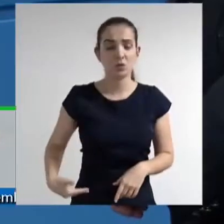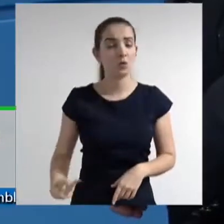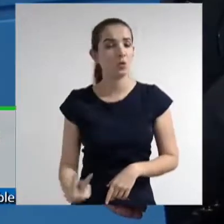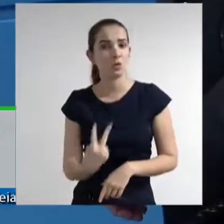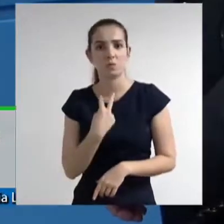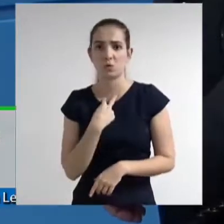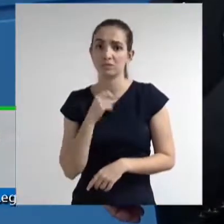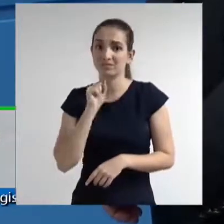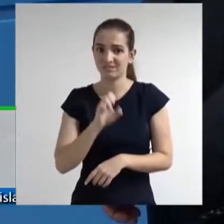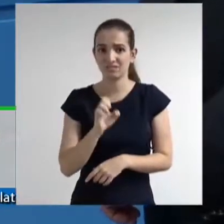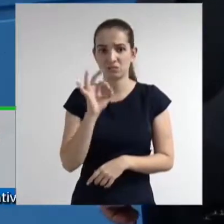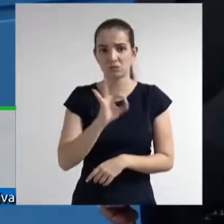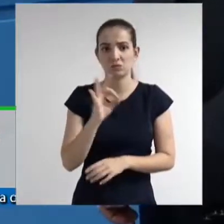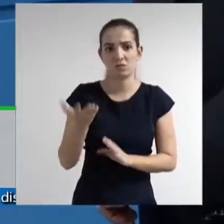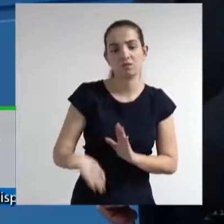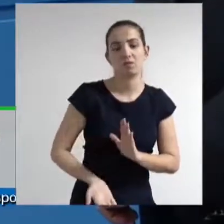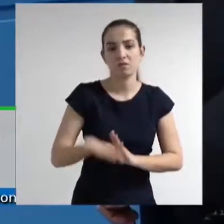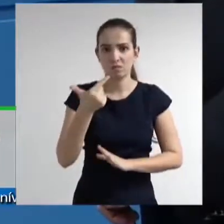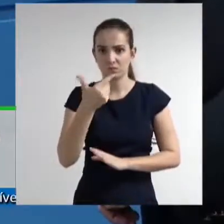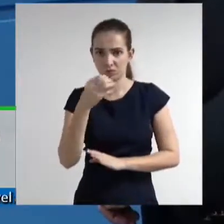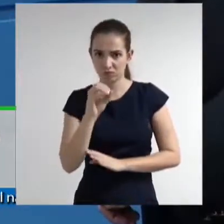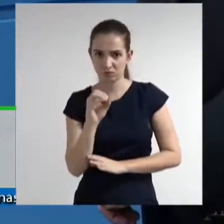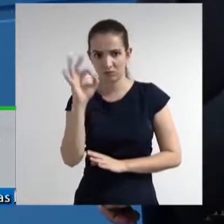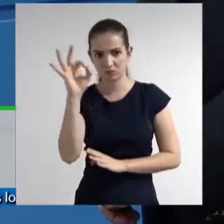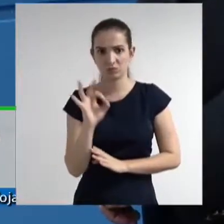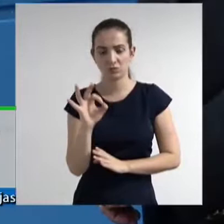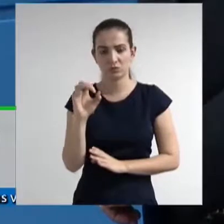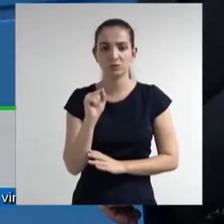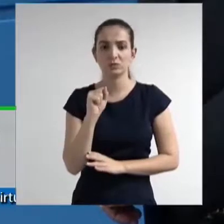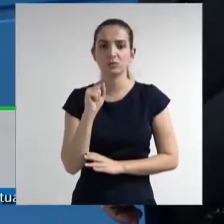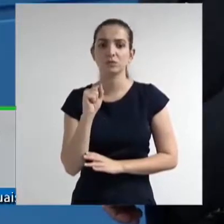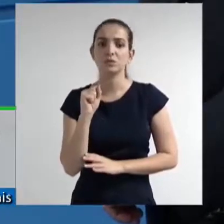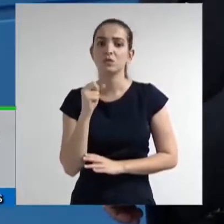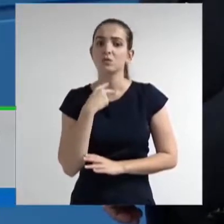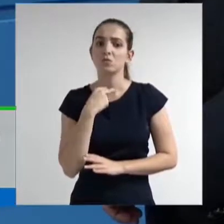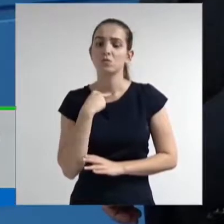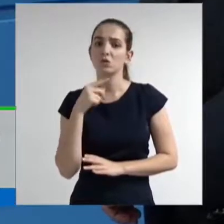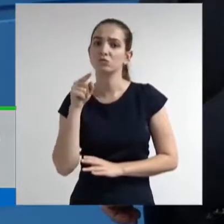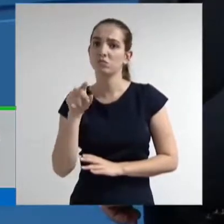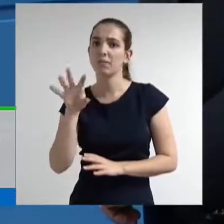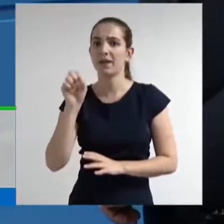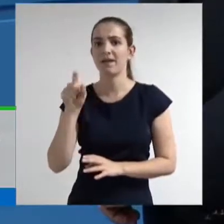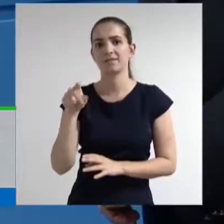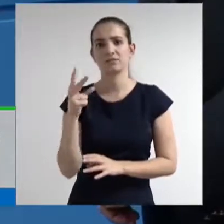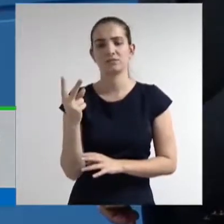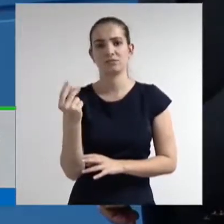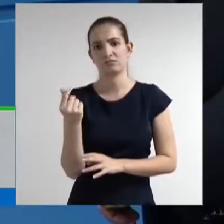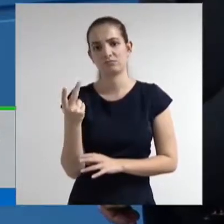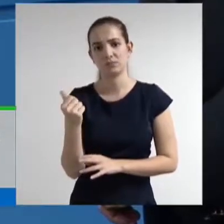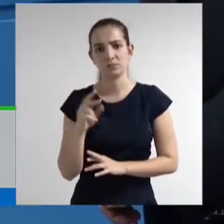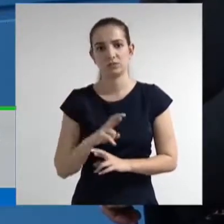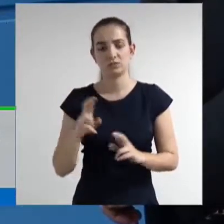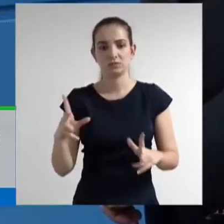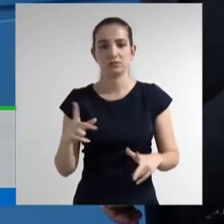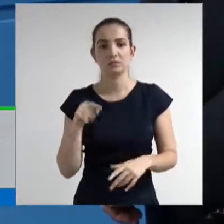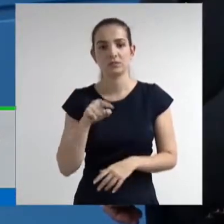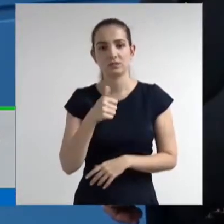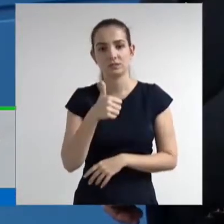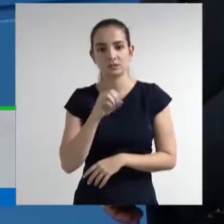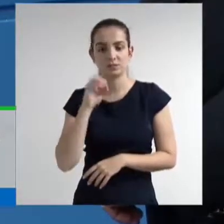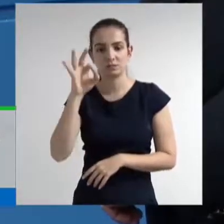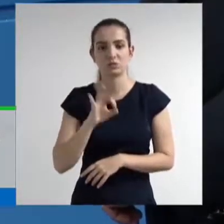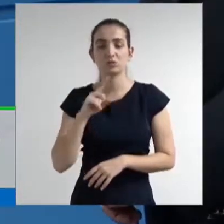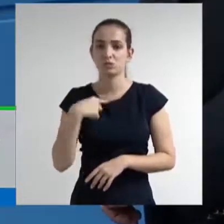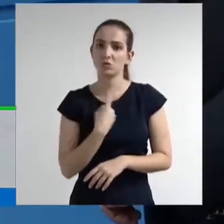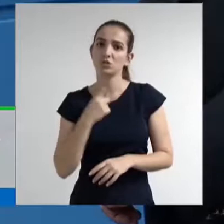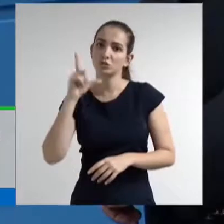o percentual exceda 20%, se apropriar dessa diferença. Desses 10%, nós estamos diminuindo